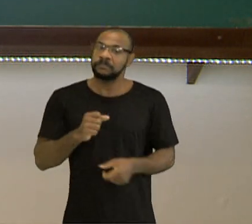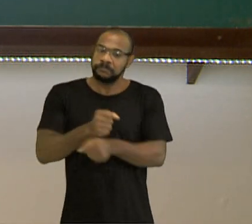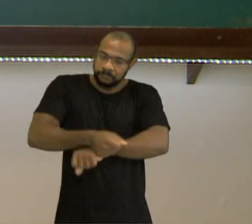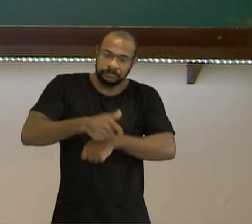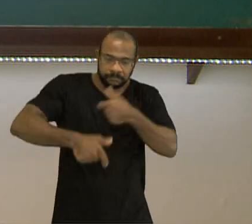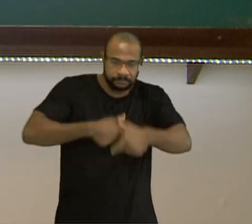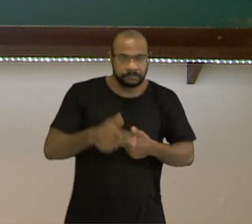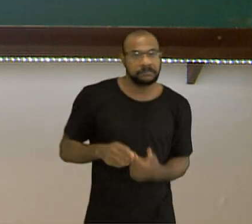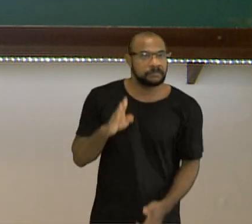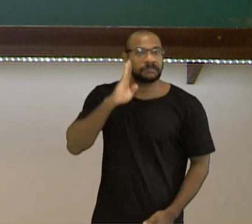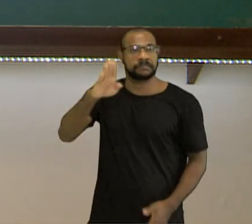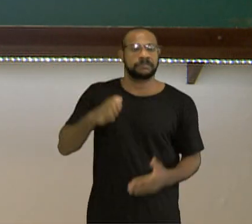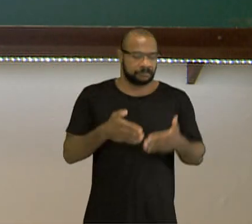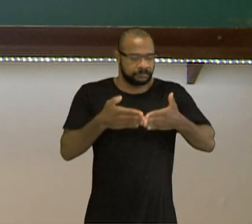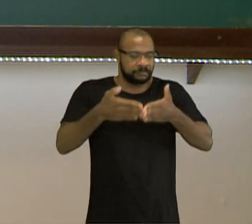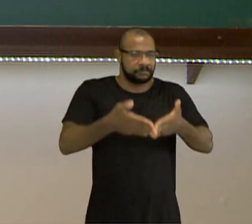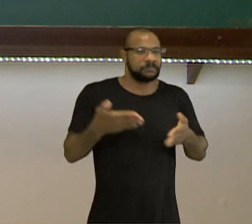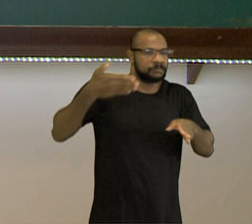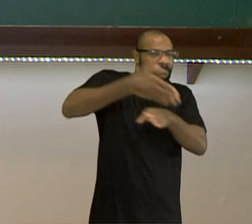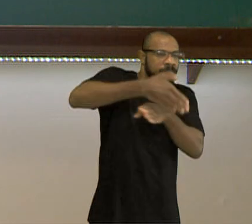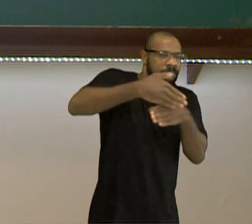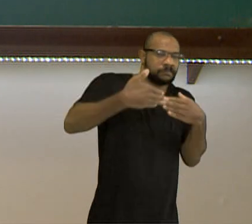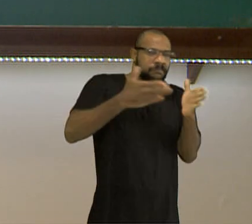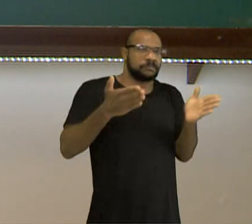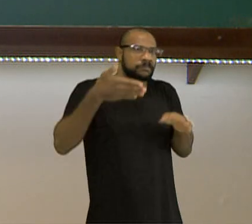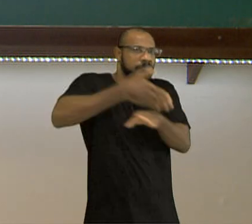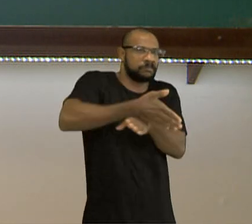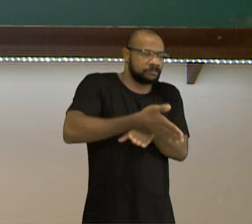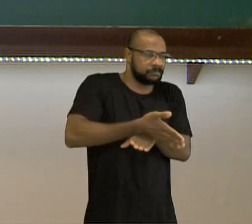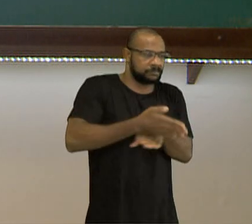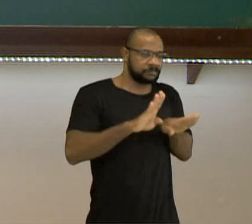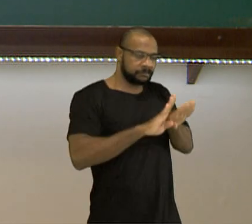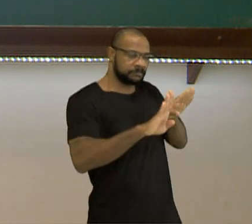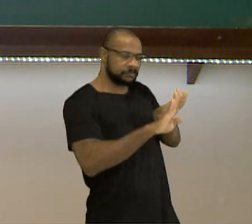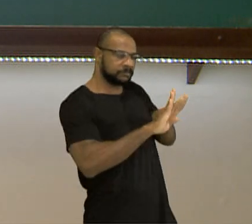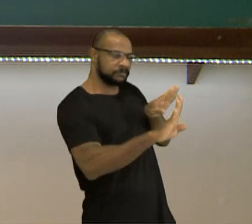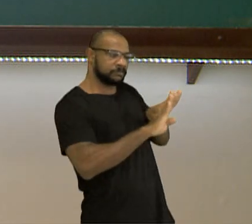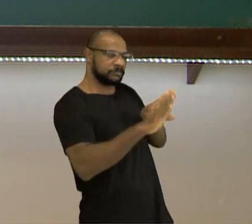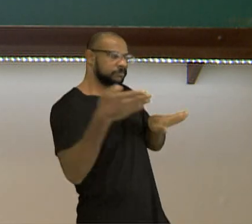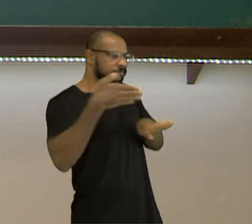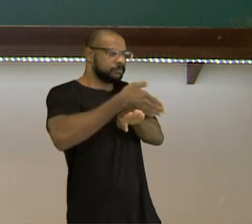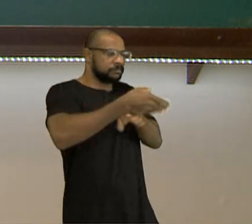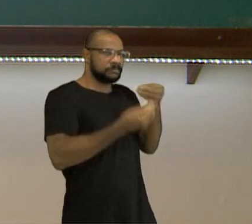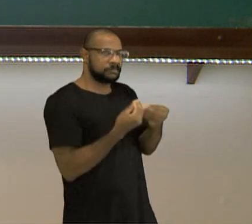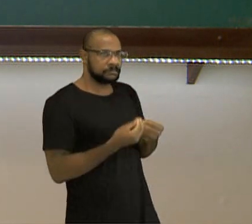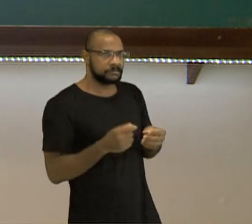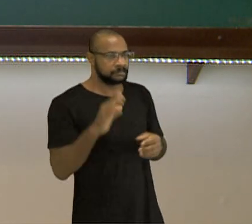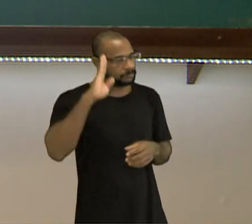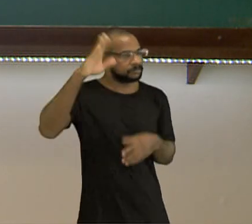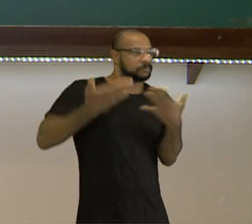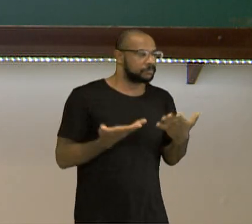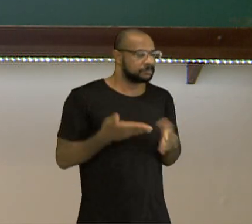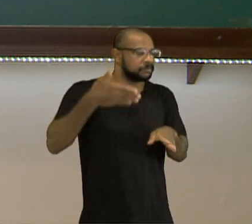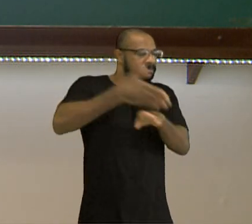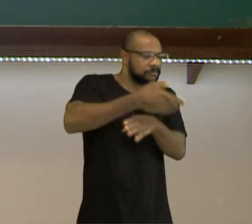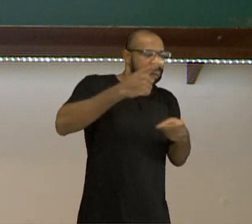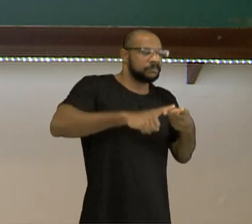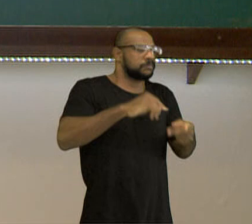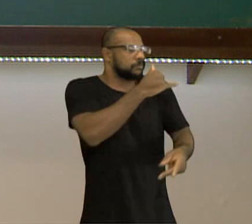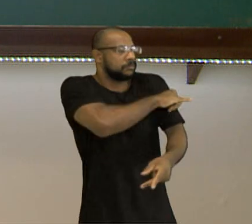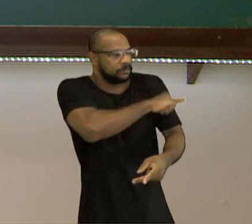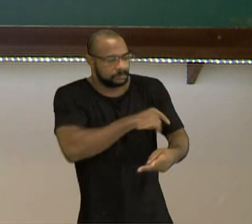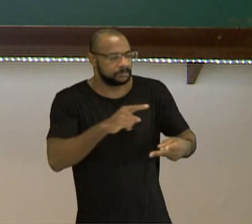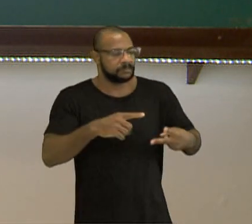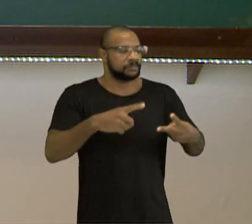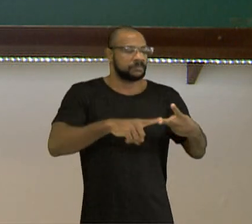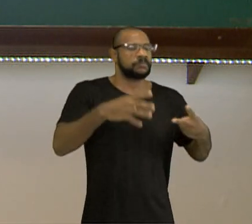Os principais portos de entrada, Rio de Janeiro, Salvador, Recife e São Luís. E a mão de obra africana foi utilizada